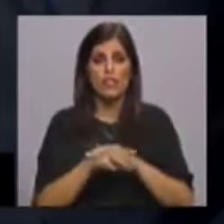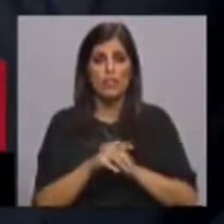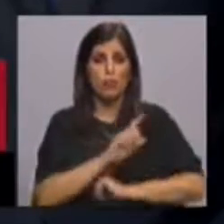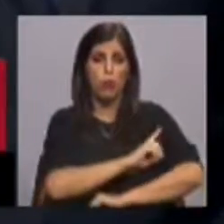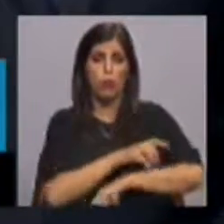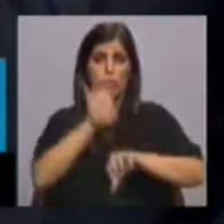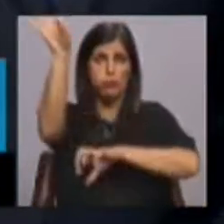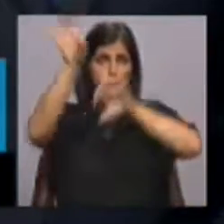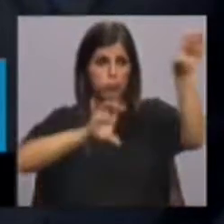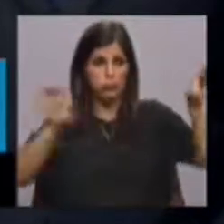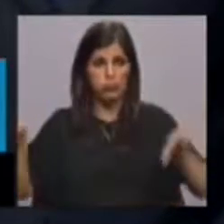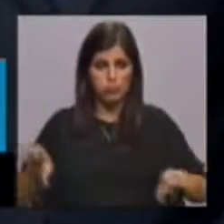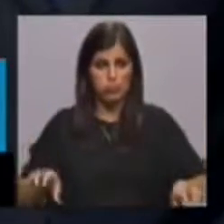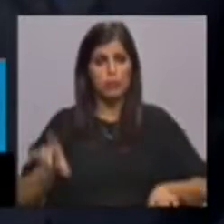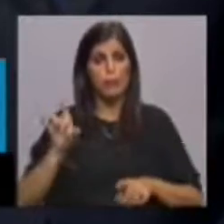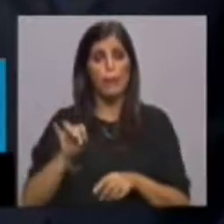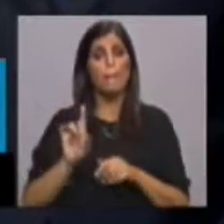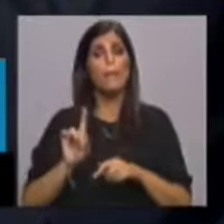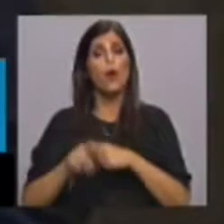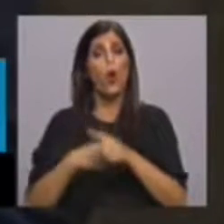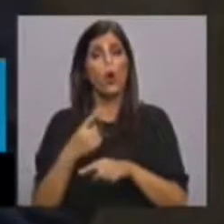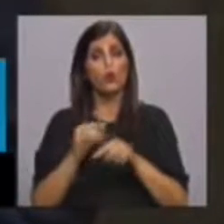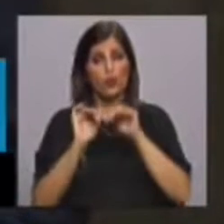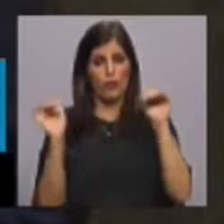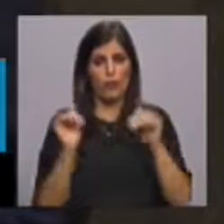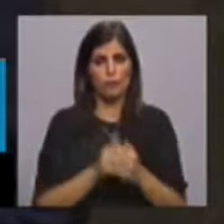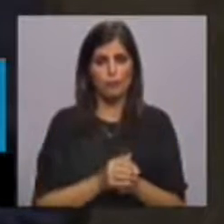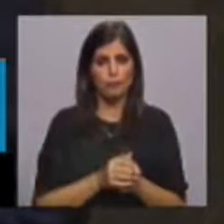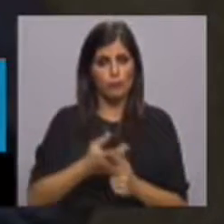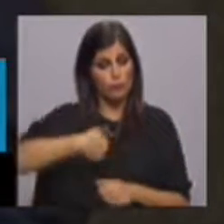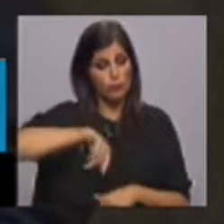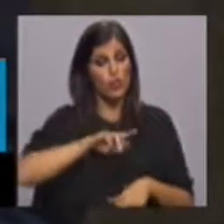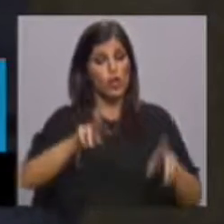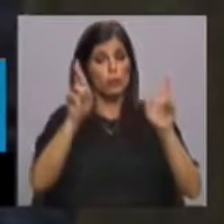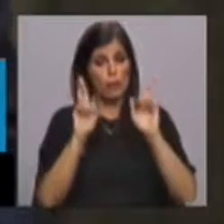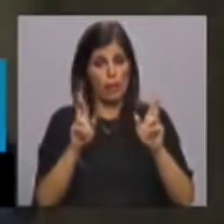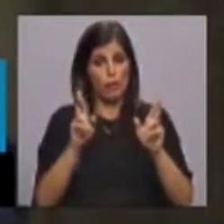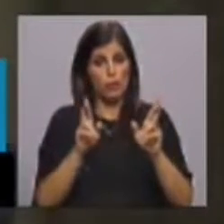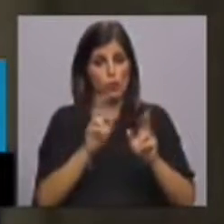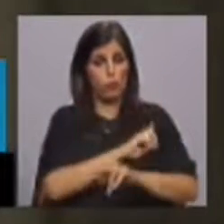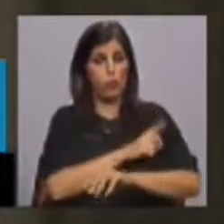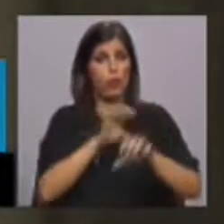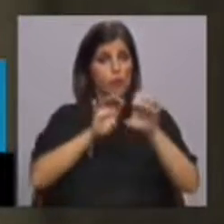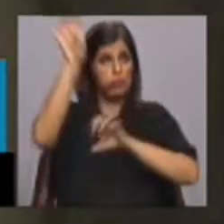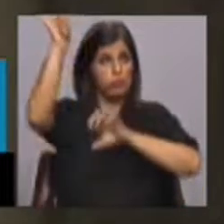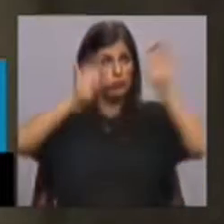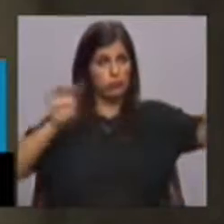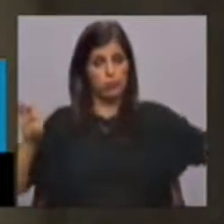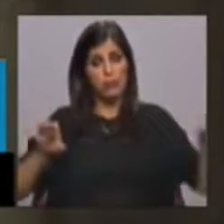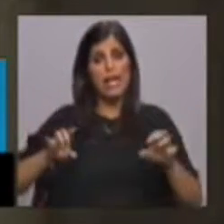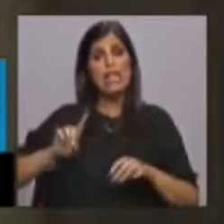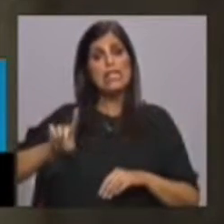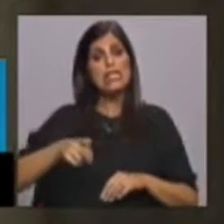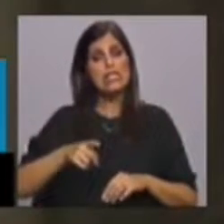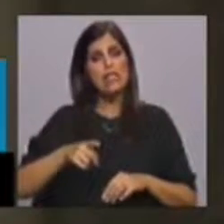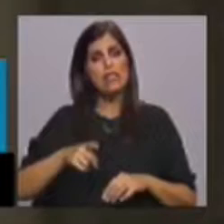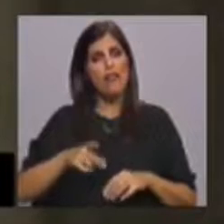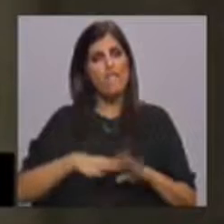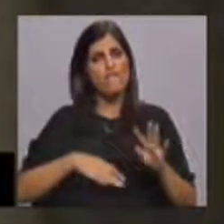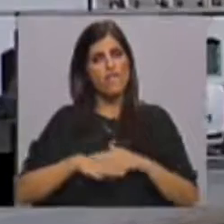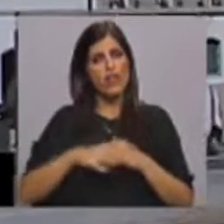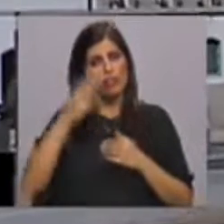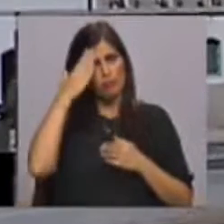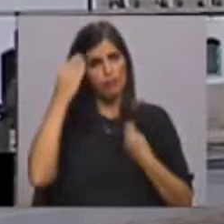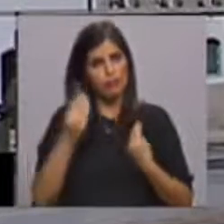depois para outro patamar de curiosos é que o centro seja feita com bom senso e em